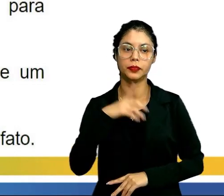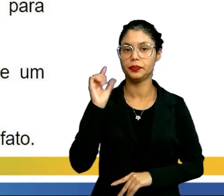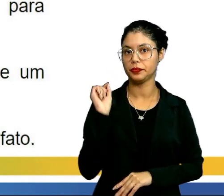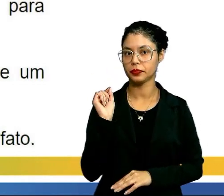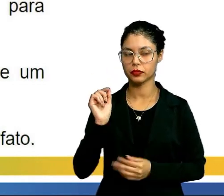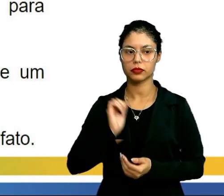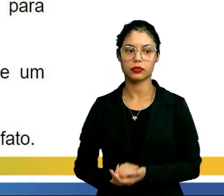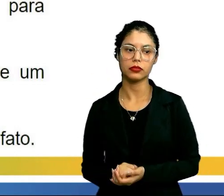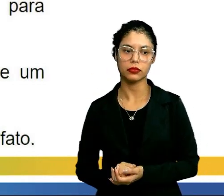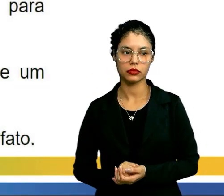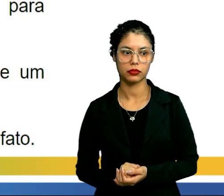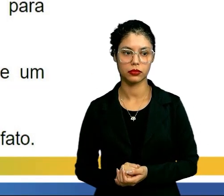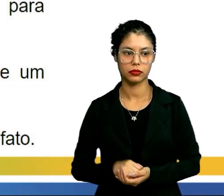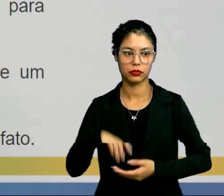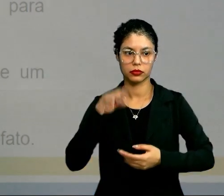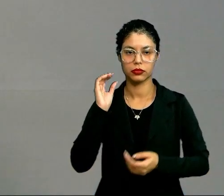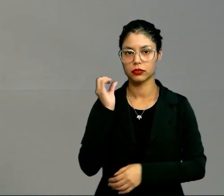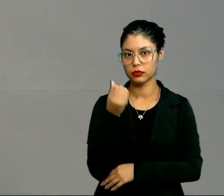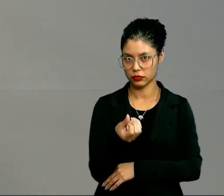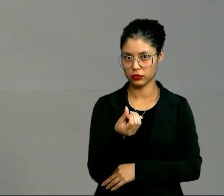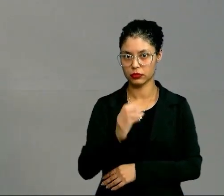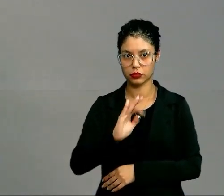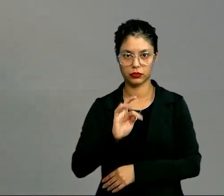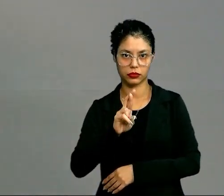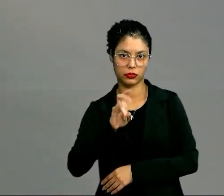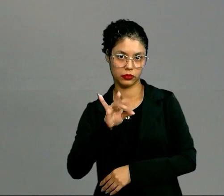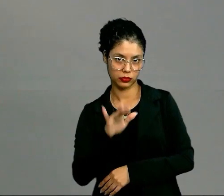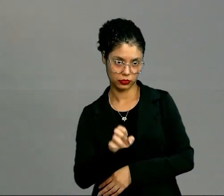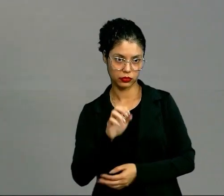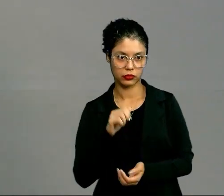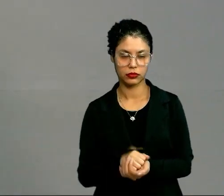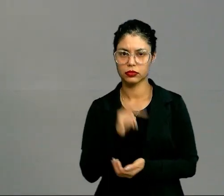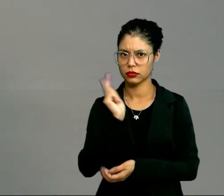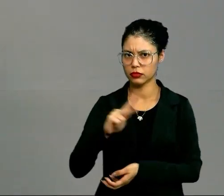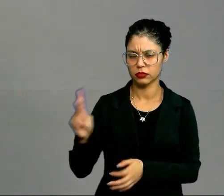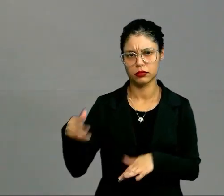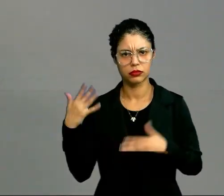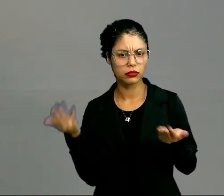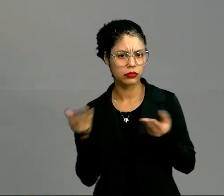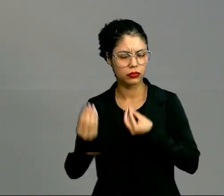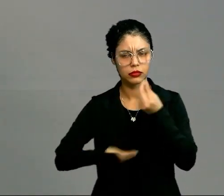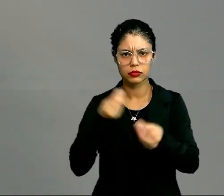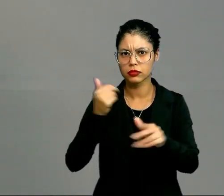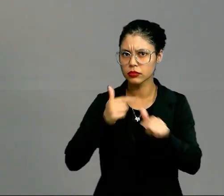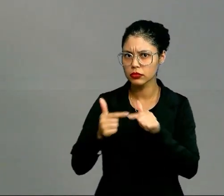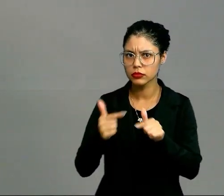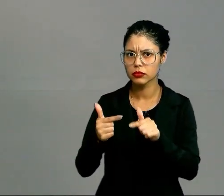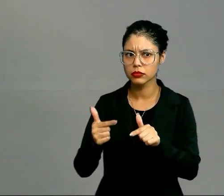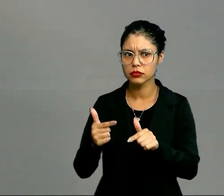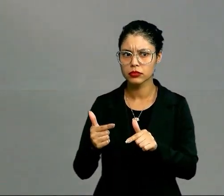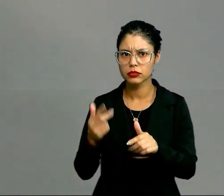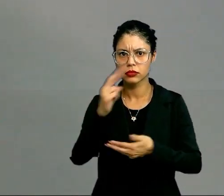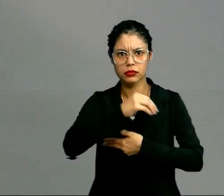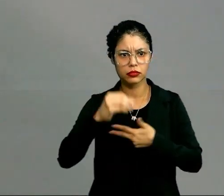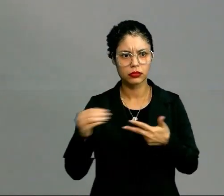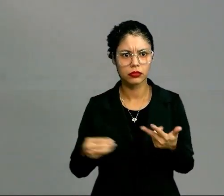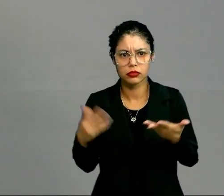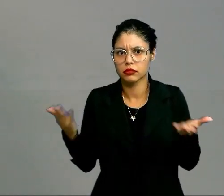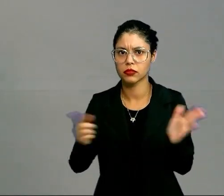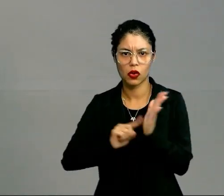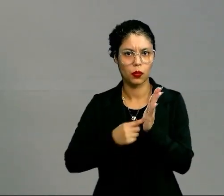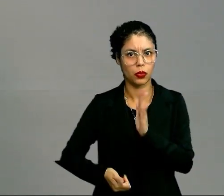temos a por contraste. E aí alguém disse assim uma vez para mim, ai professora, como é que eu vou trabalhar na minha redação do Enem um